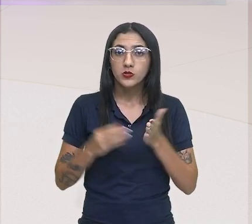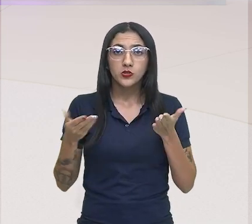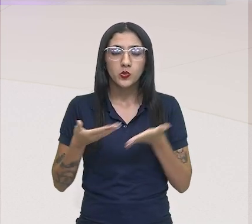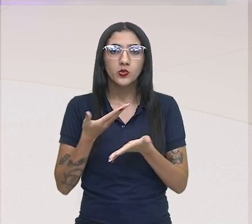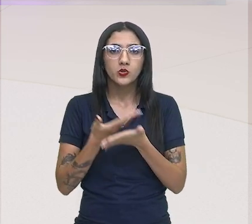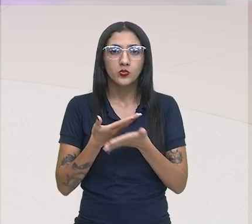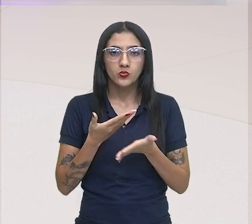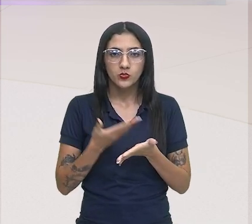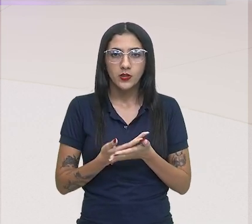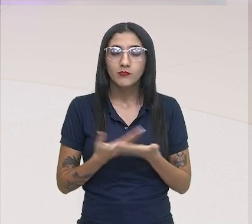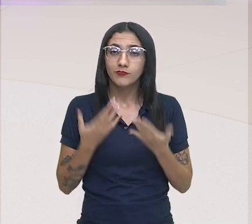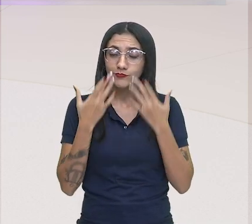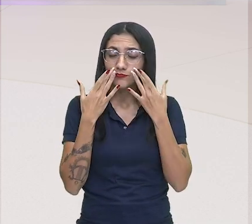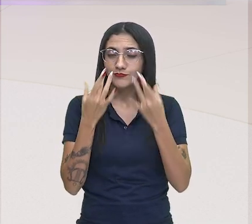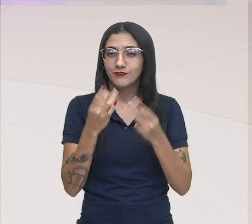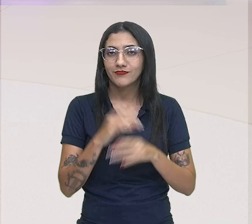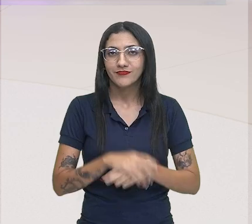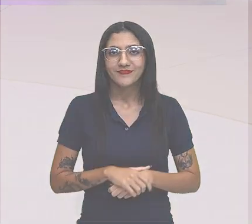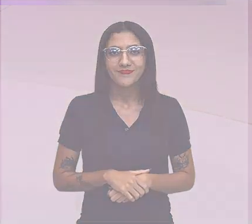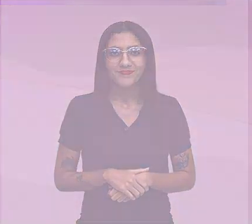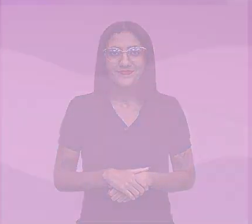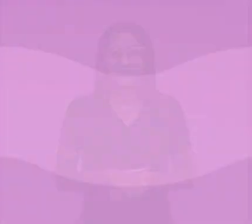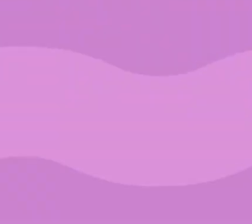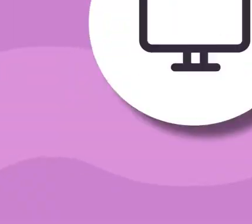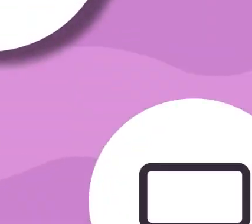da nossa aula. Vamos lá, então.